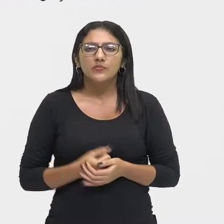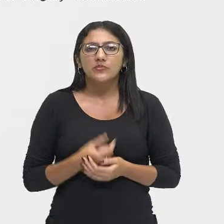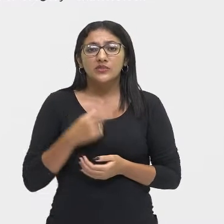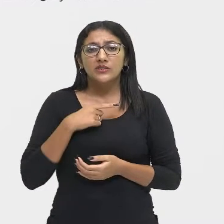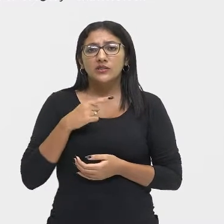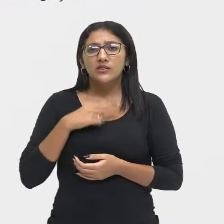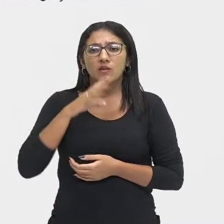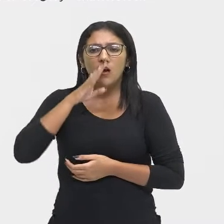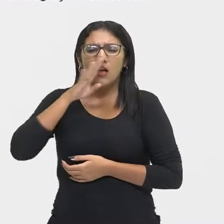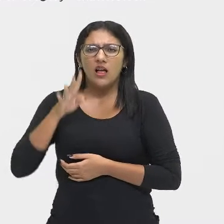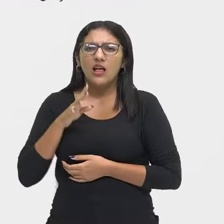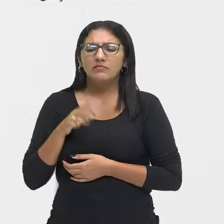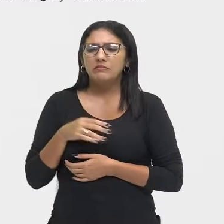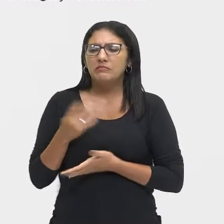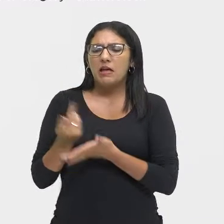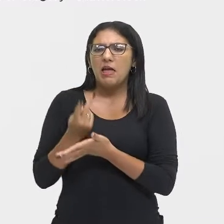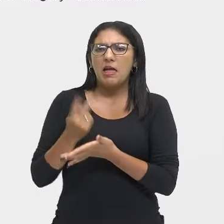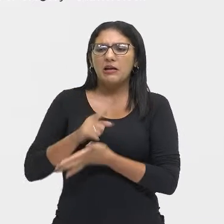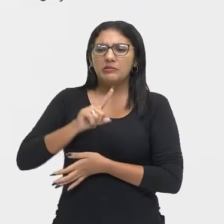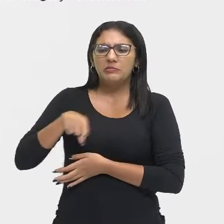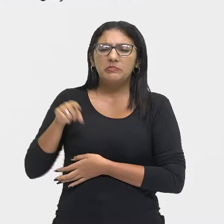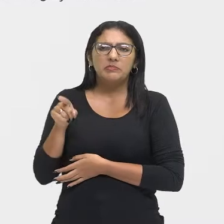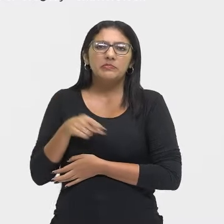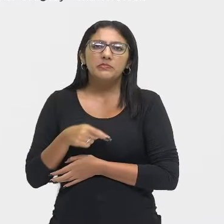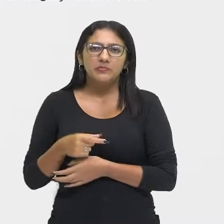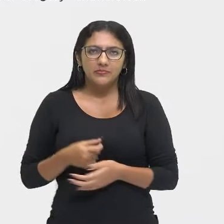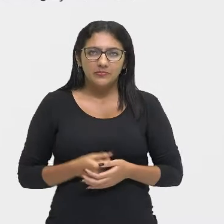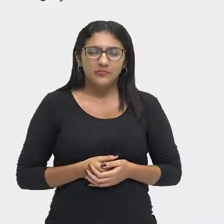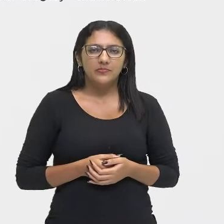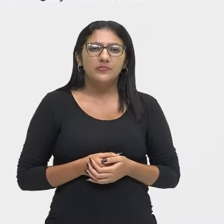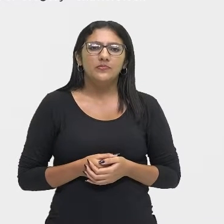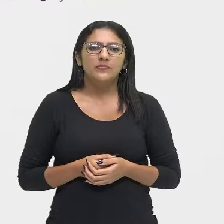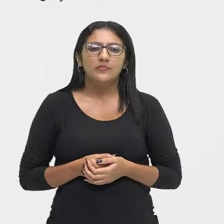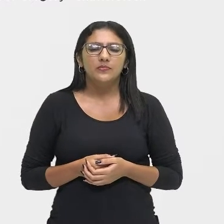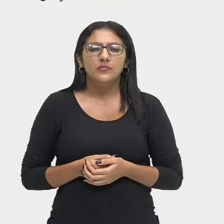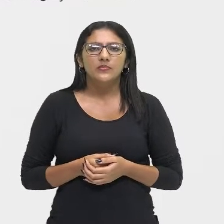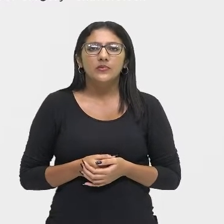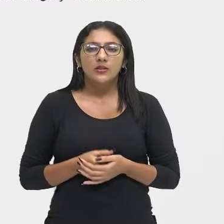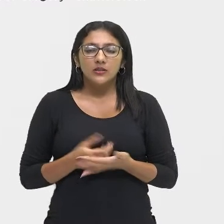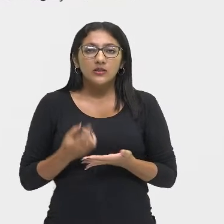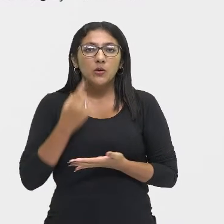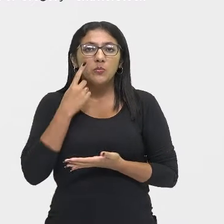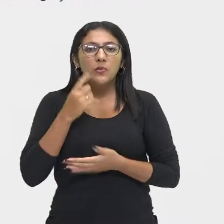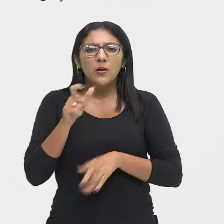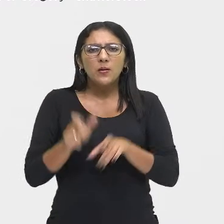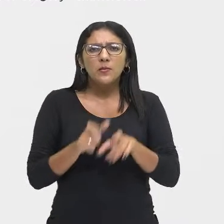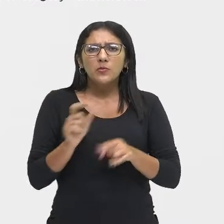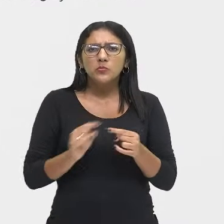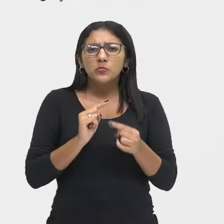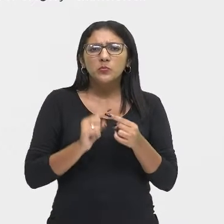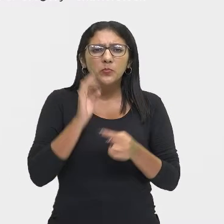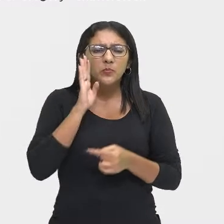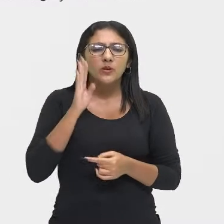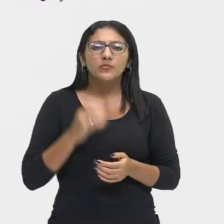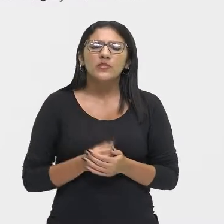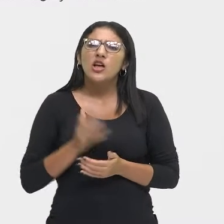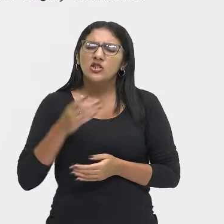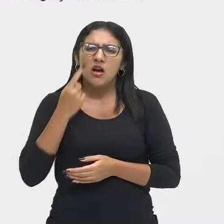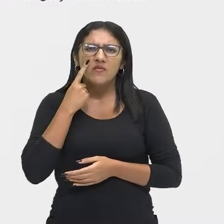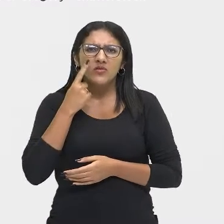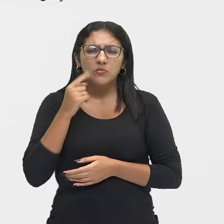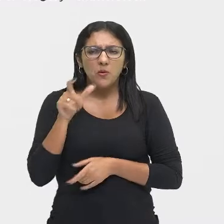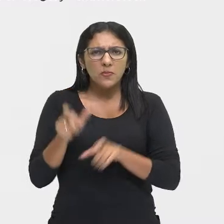colocado como negativo para a sociedade. Tá? Então, alvos de cancelamentos. Já vimos muitas celebridades